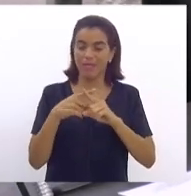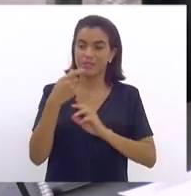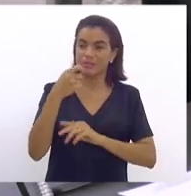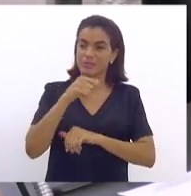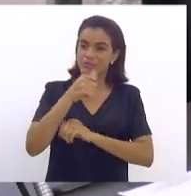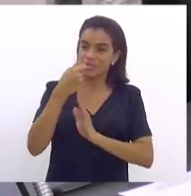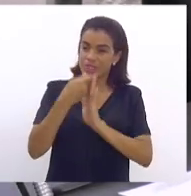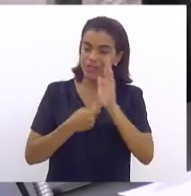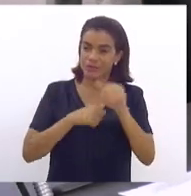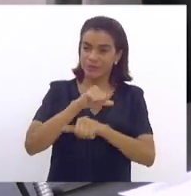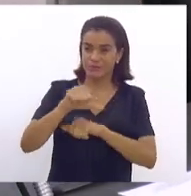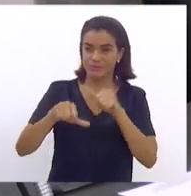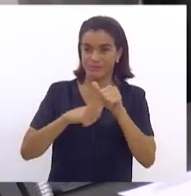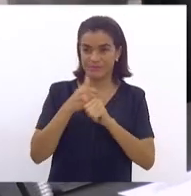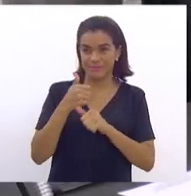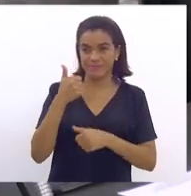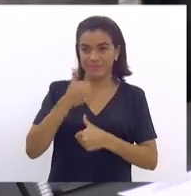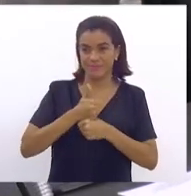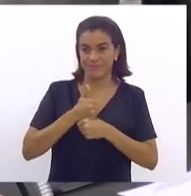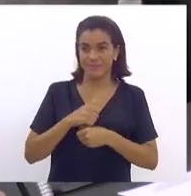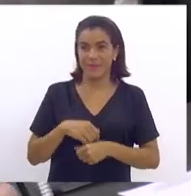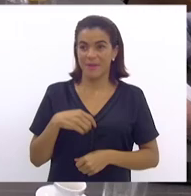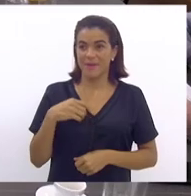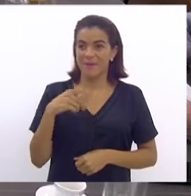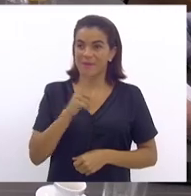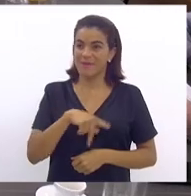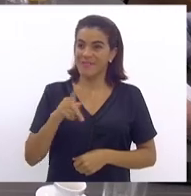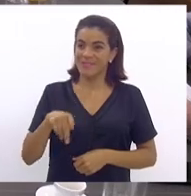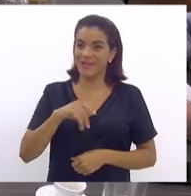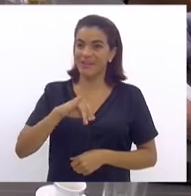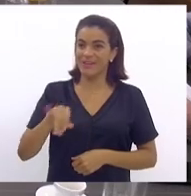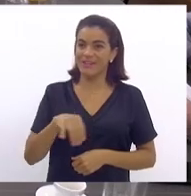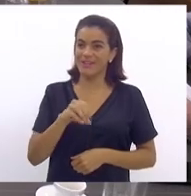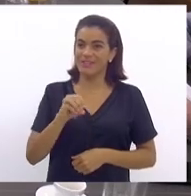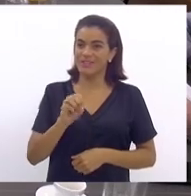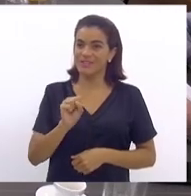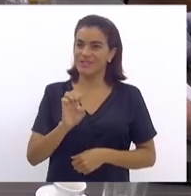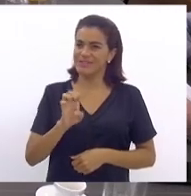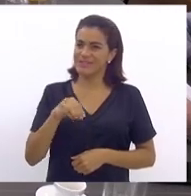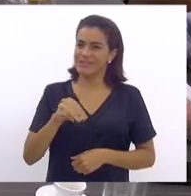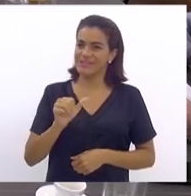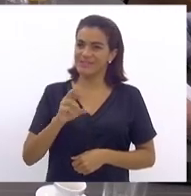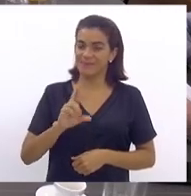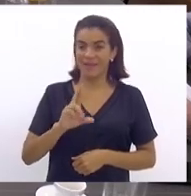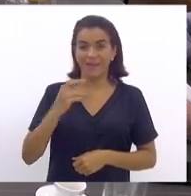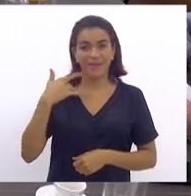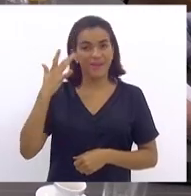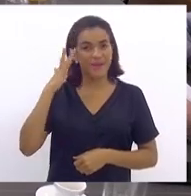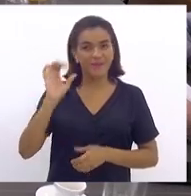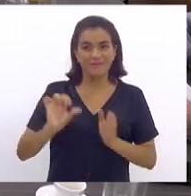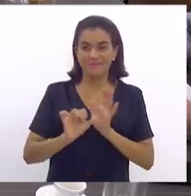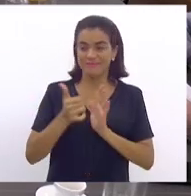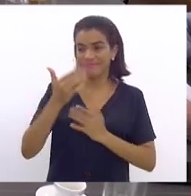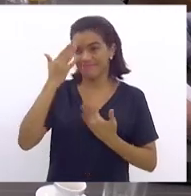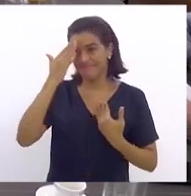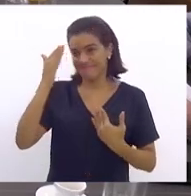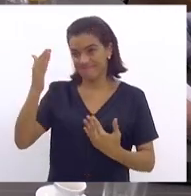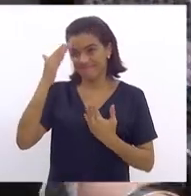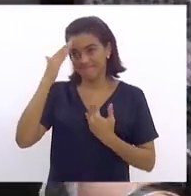substitutivo. Em discussão, para discutir, deputado Josemar. Eu acho que primeiro é agradecer